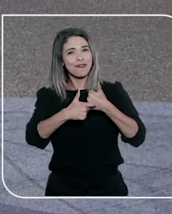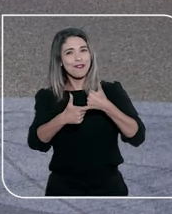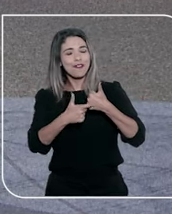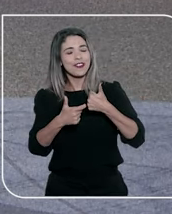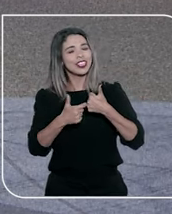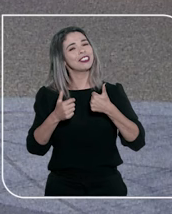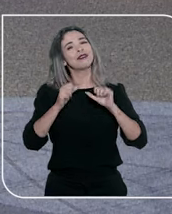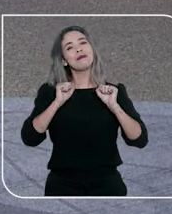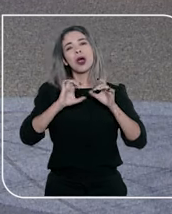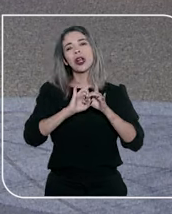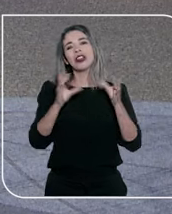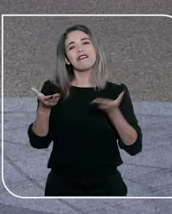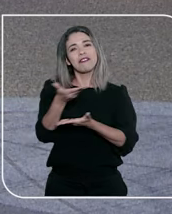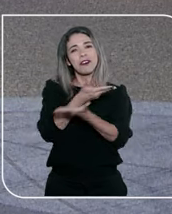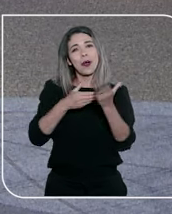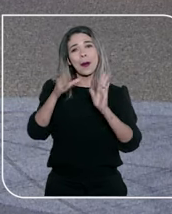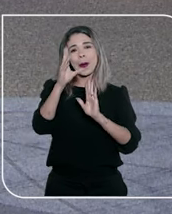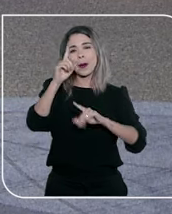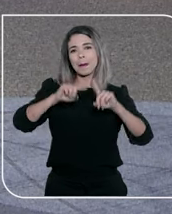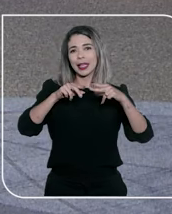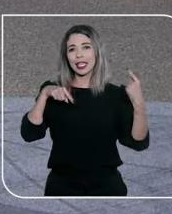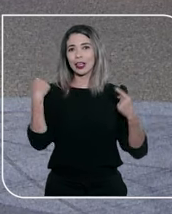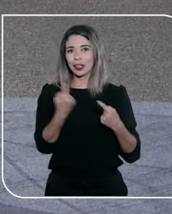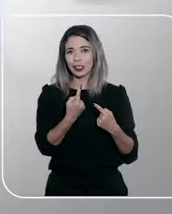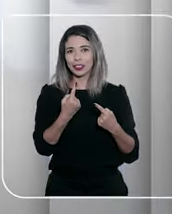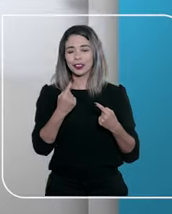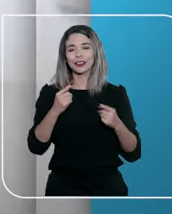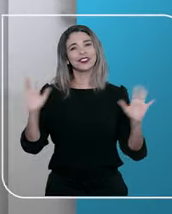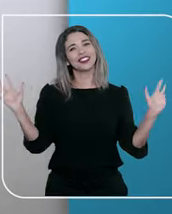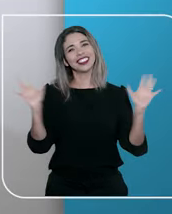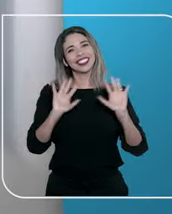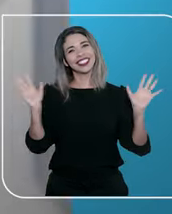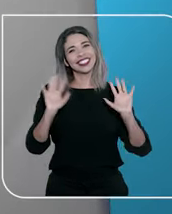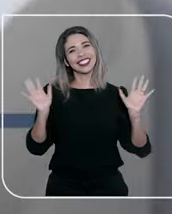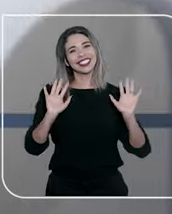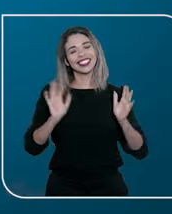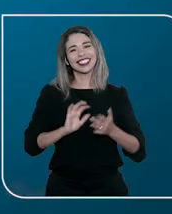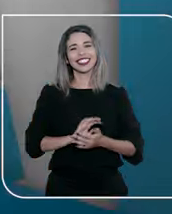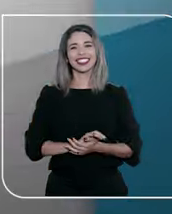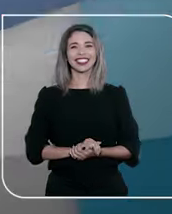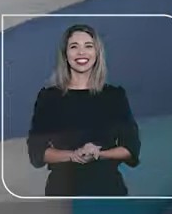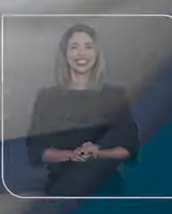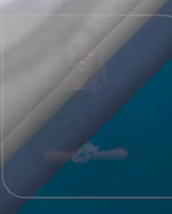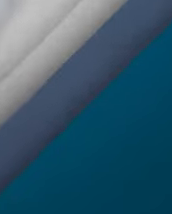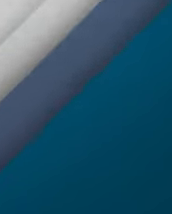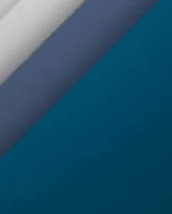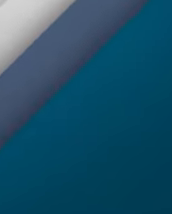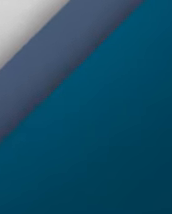compartilhar o nosso material. A gente se encontra! Thank you.